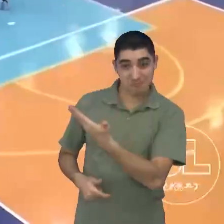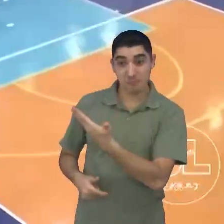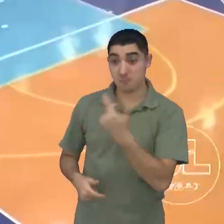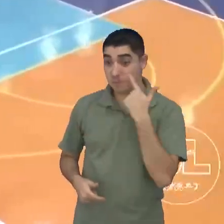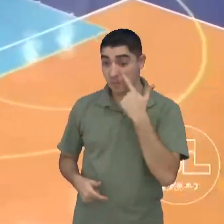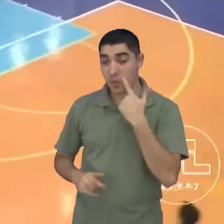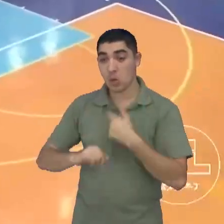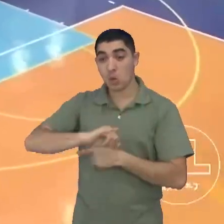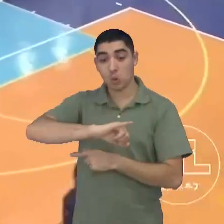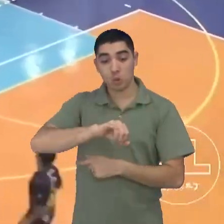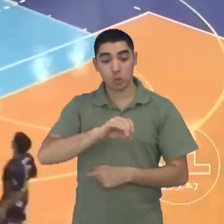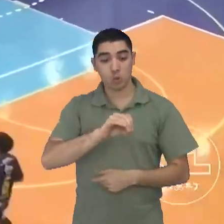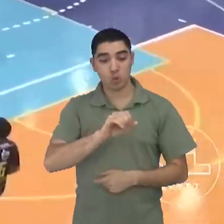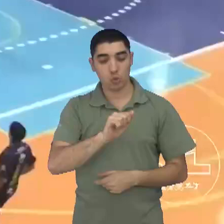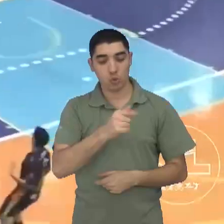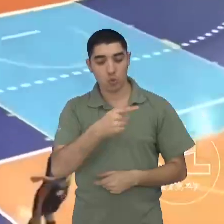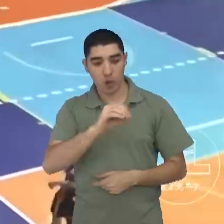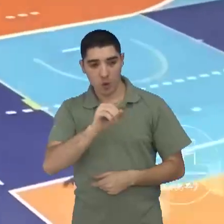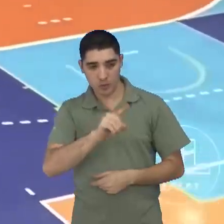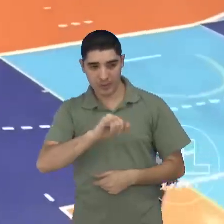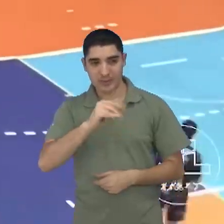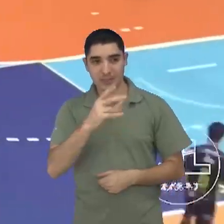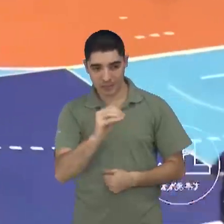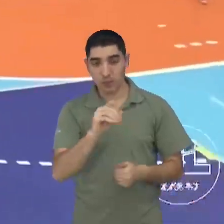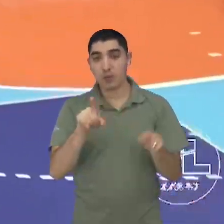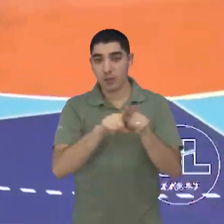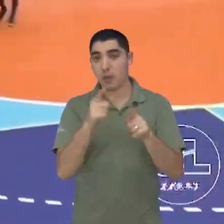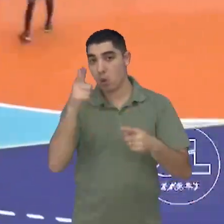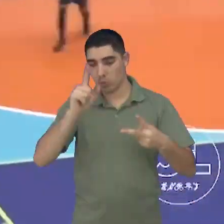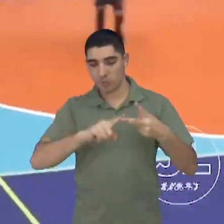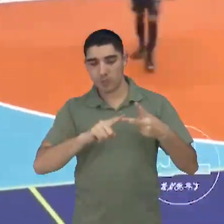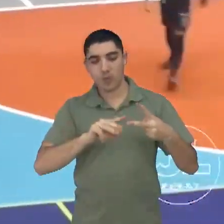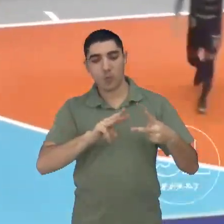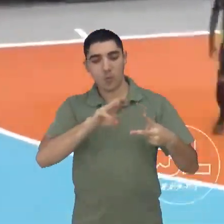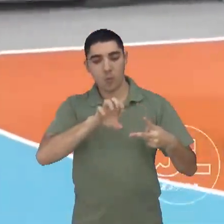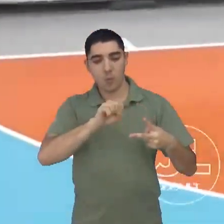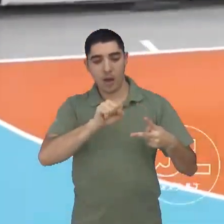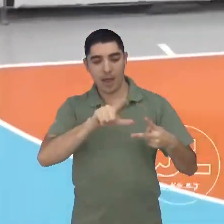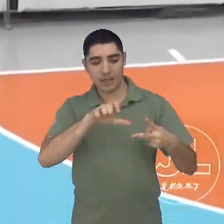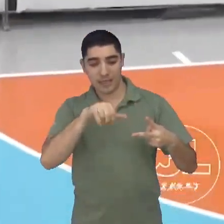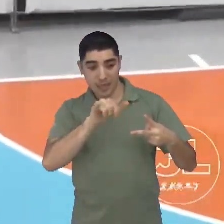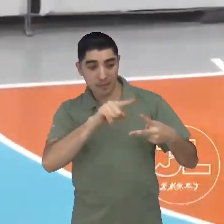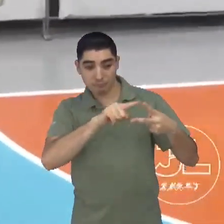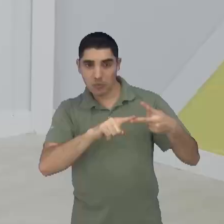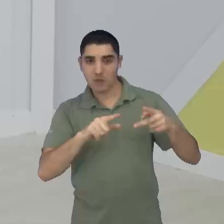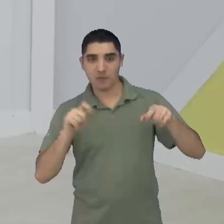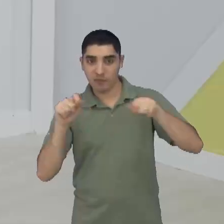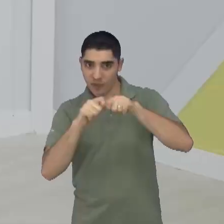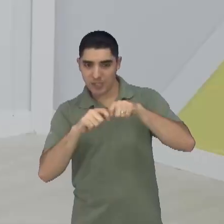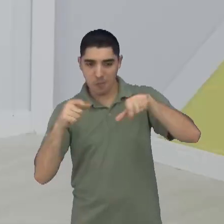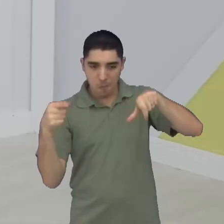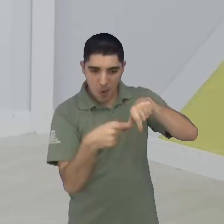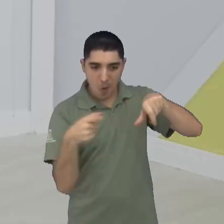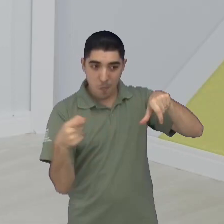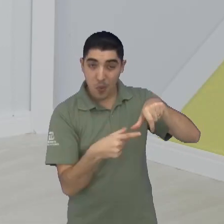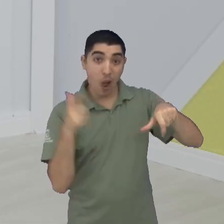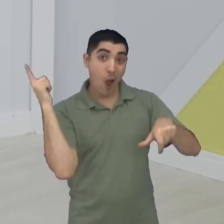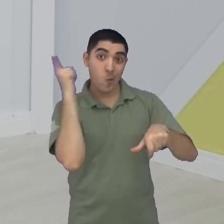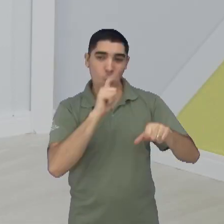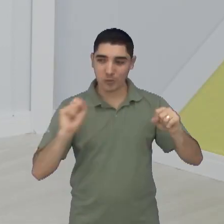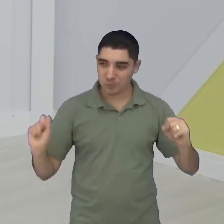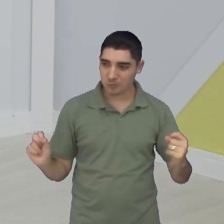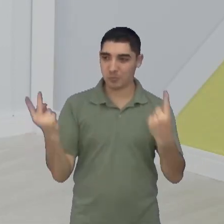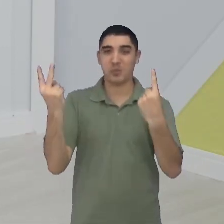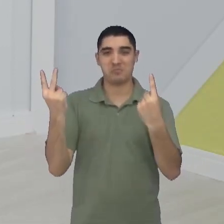de Joãozinho e Wesley, no finalzinho da partida, os joseenses venceram por 2-1. Agora, o time comandado pelo